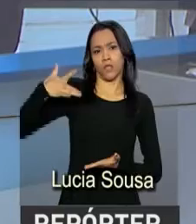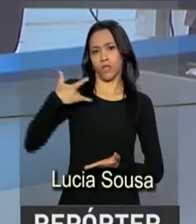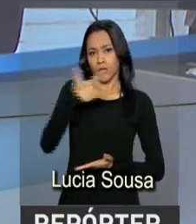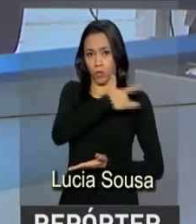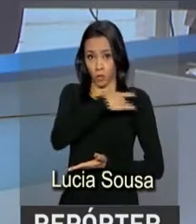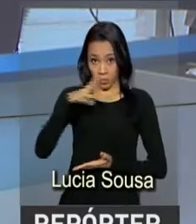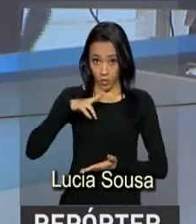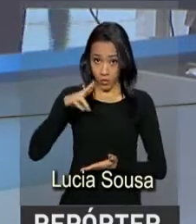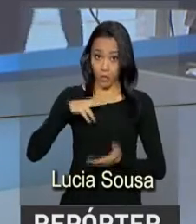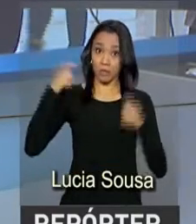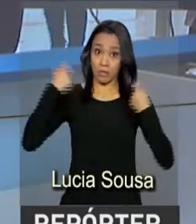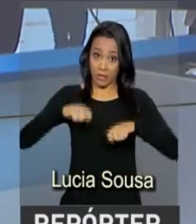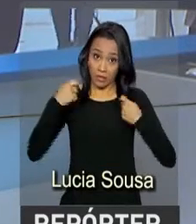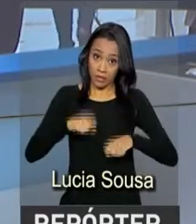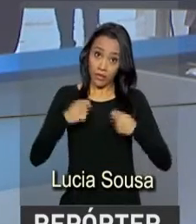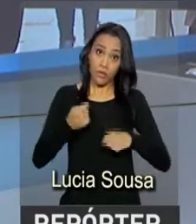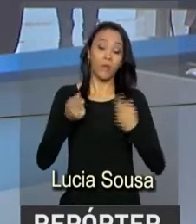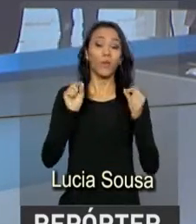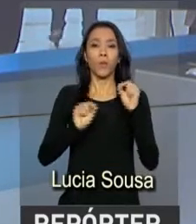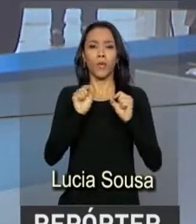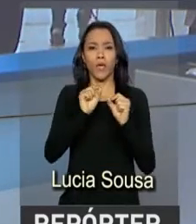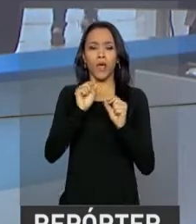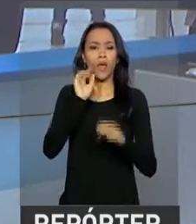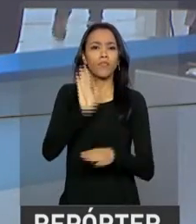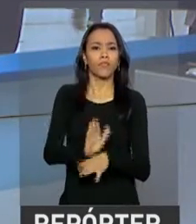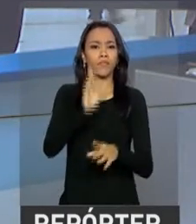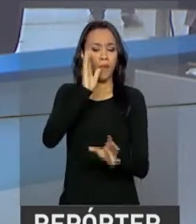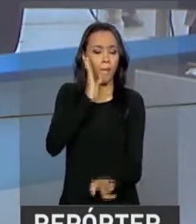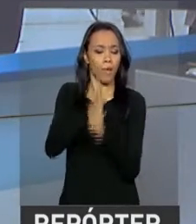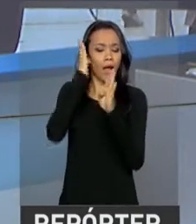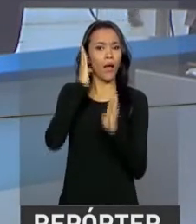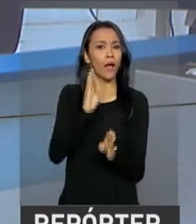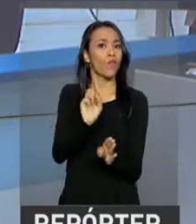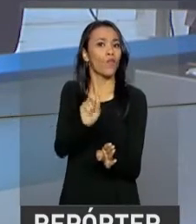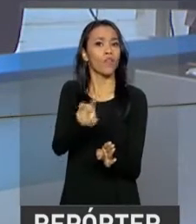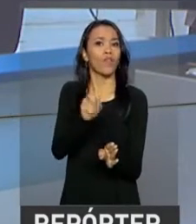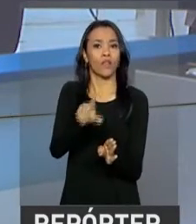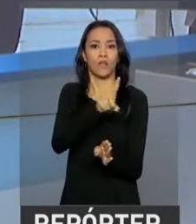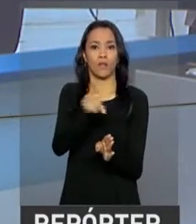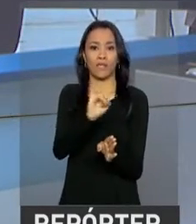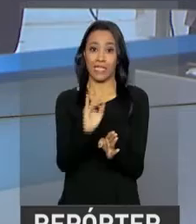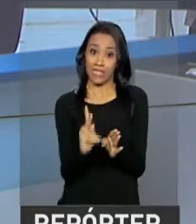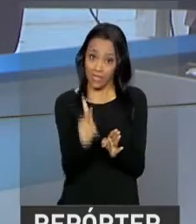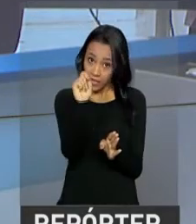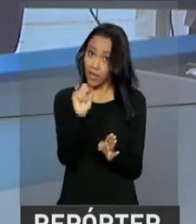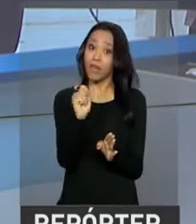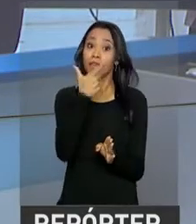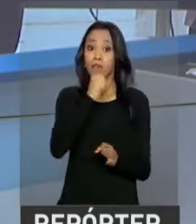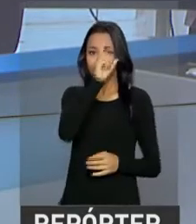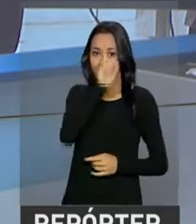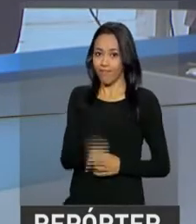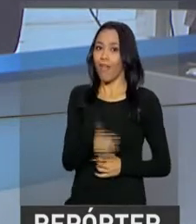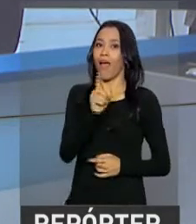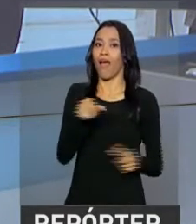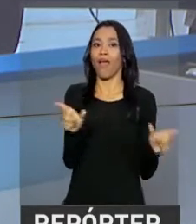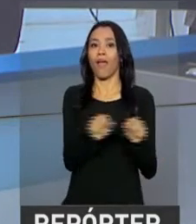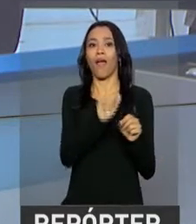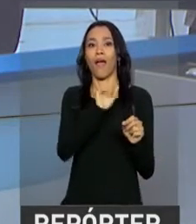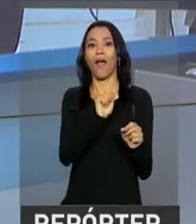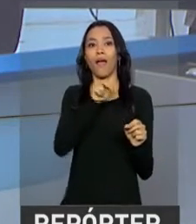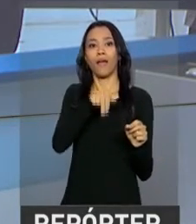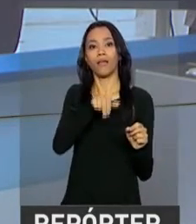cobrir os testes para diagnosticar a infecção pelo vírus da Zika. A determinação é da ANS, Agência Nacional de